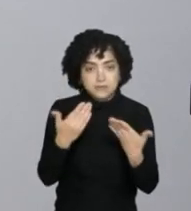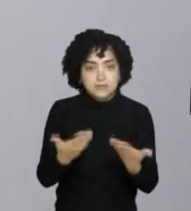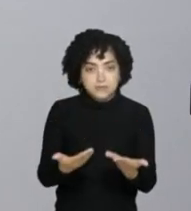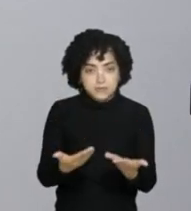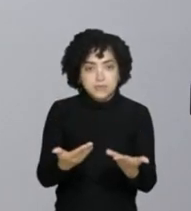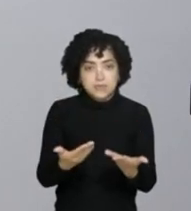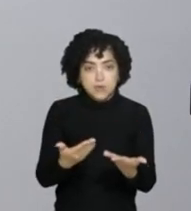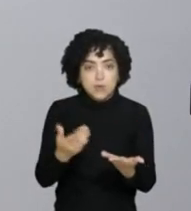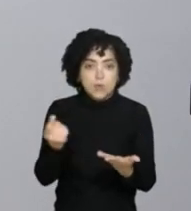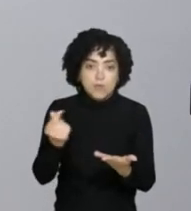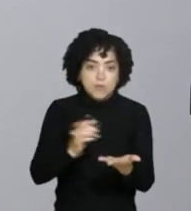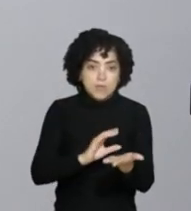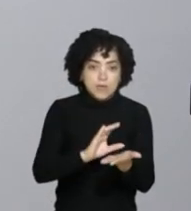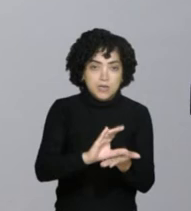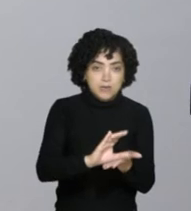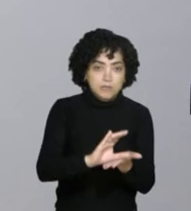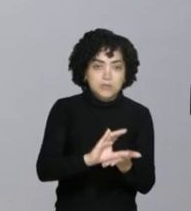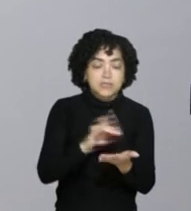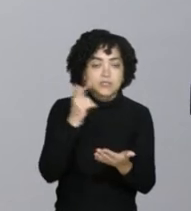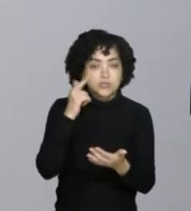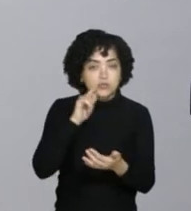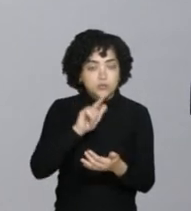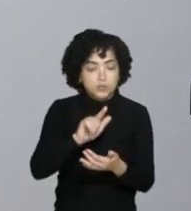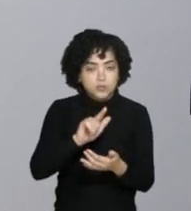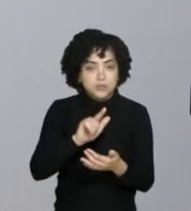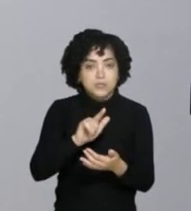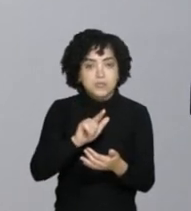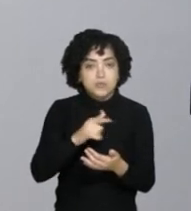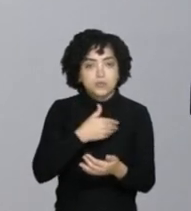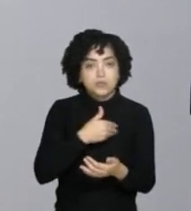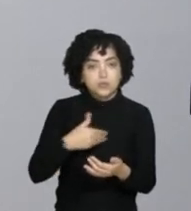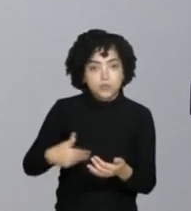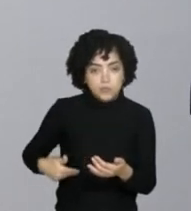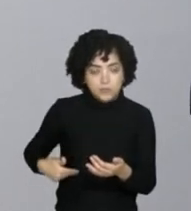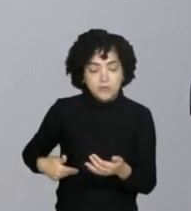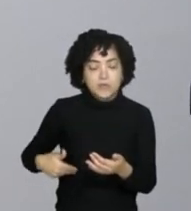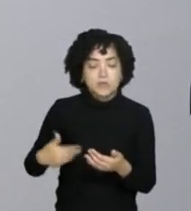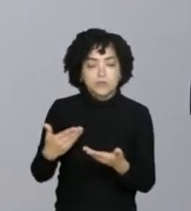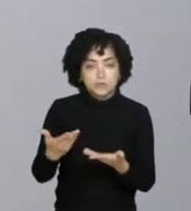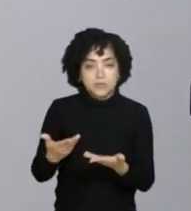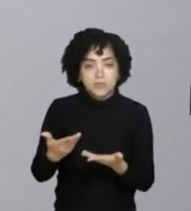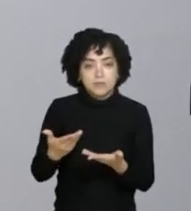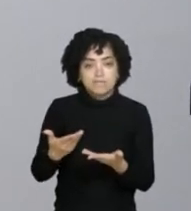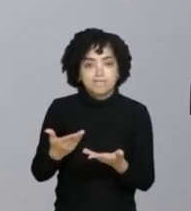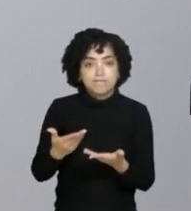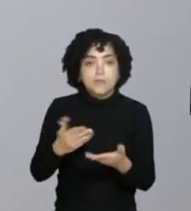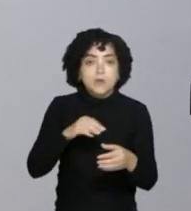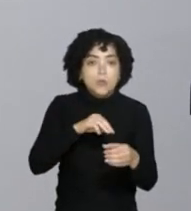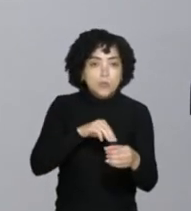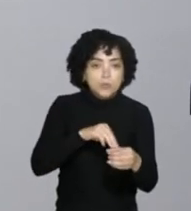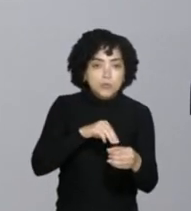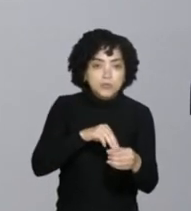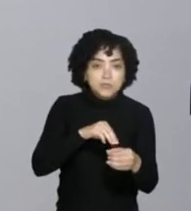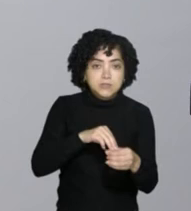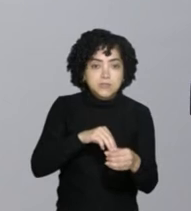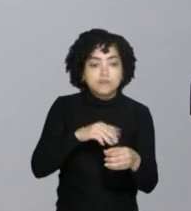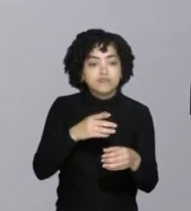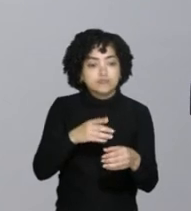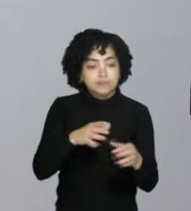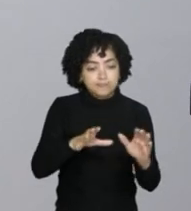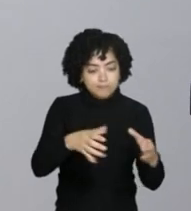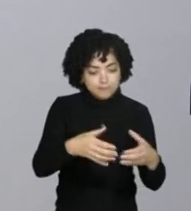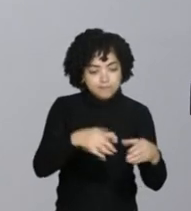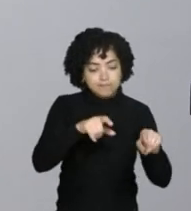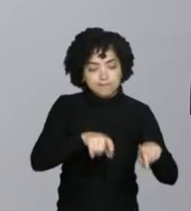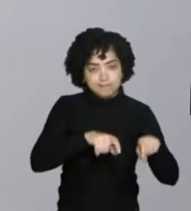pela verba lá levada, que a gente conseguiu, através do governo, levar até o município, para os agricultores, para